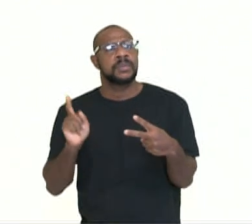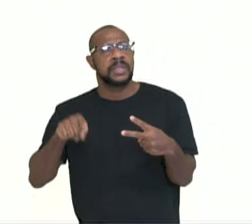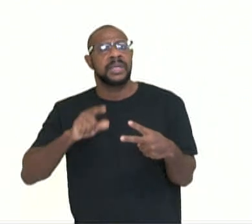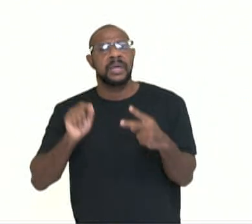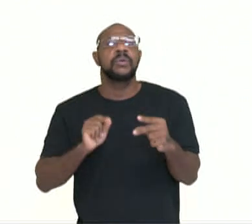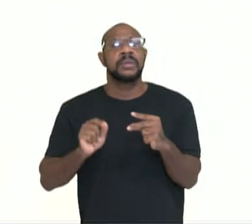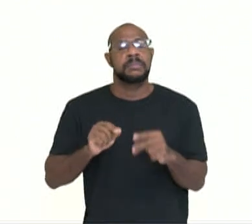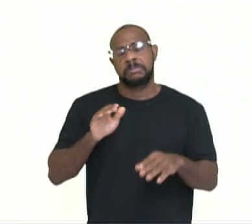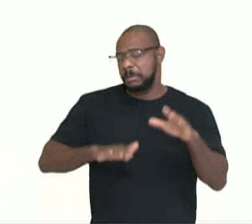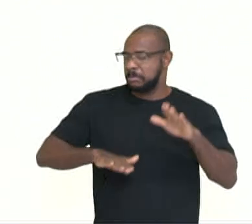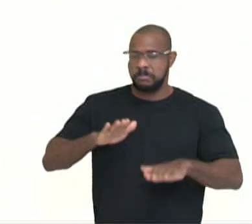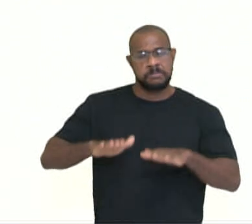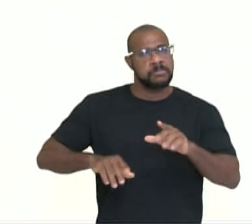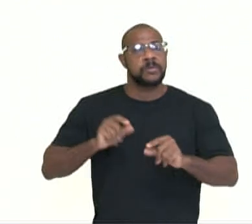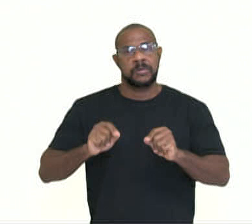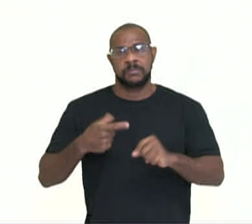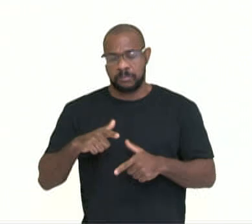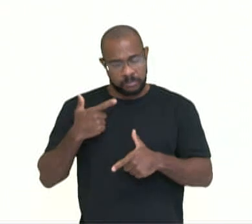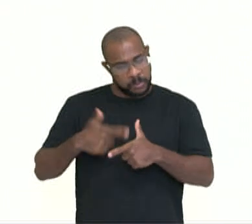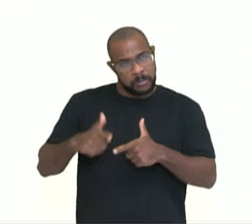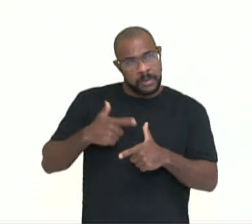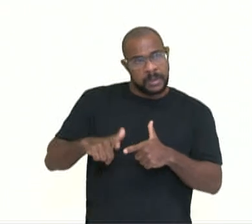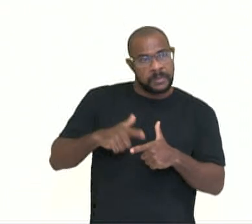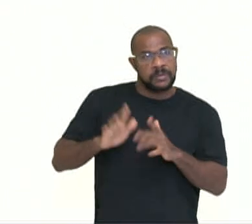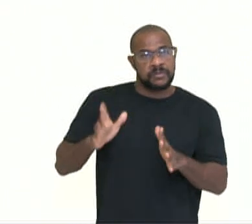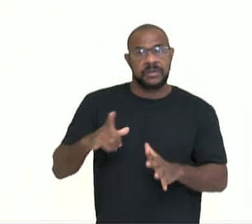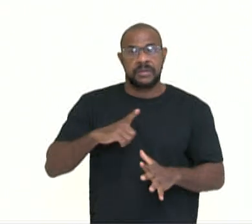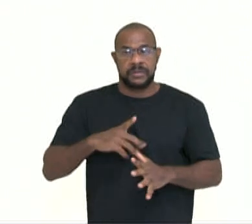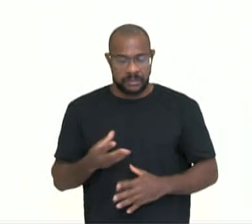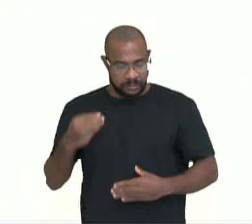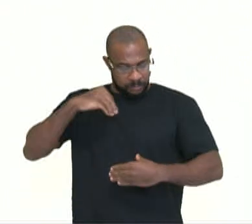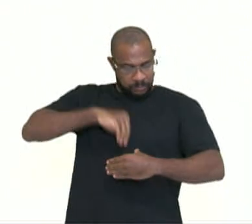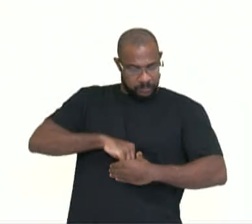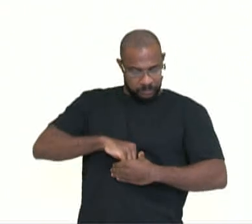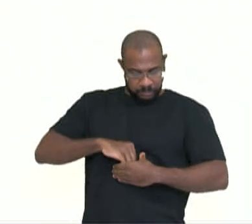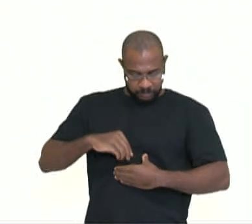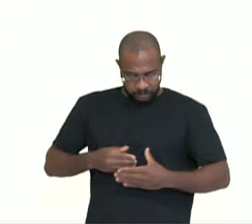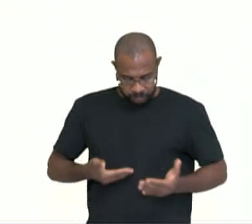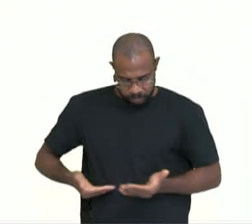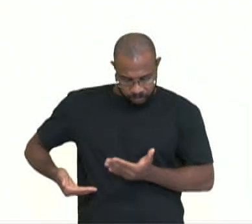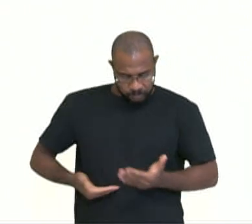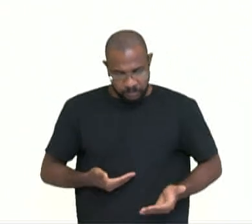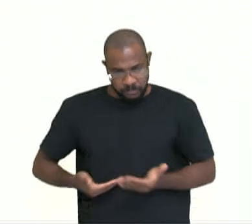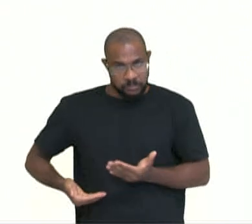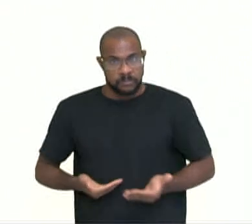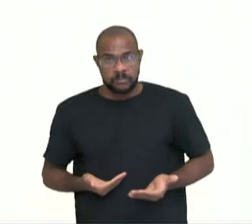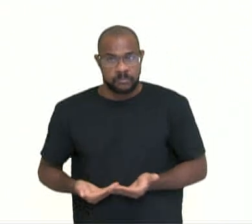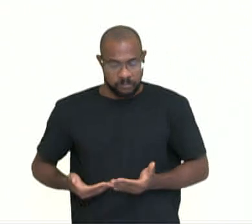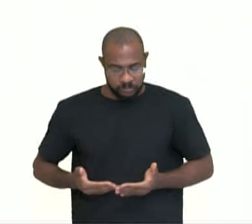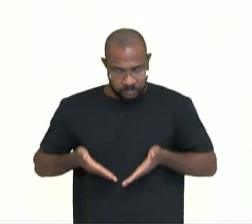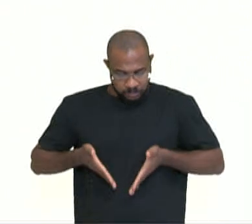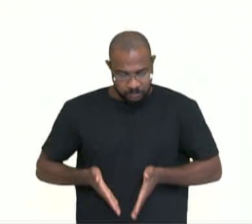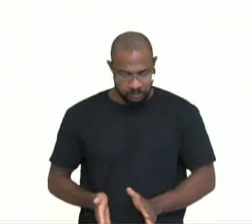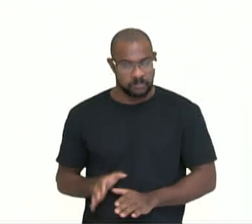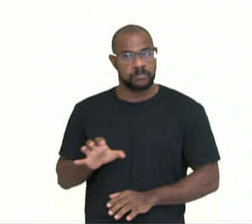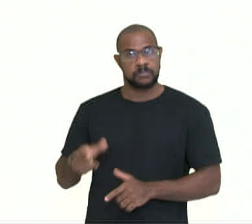que, independentemente da sua causa, já está com o indivíduo desde ou antes do seu nascimento. Então, a criança já nasce com